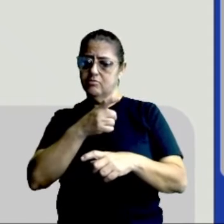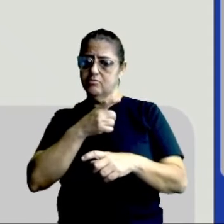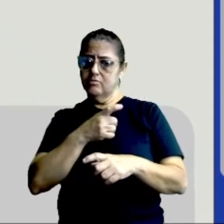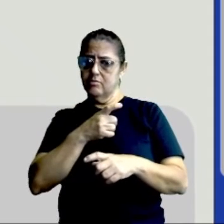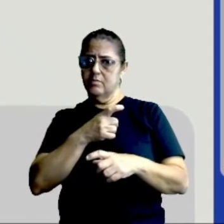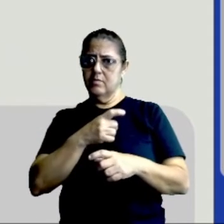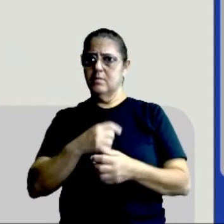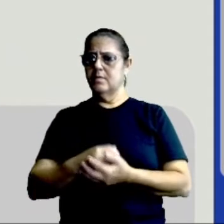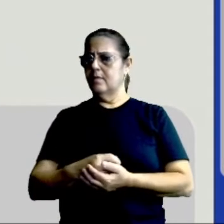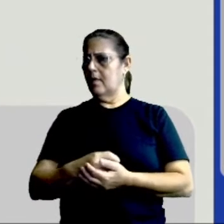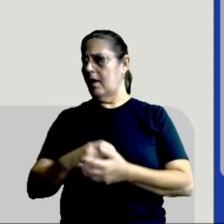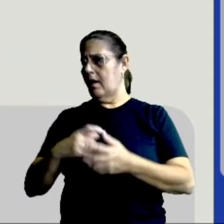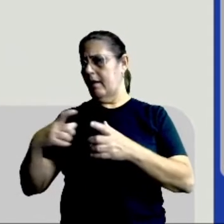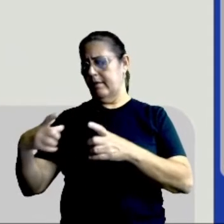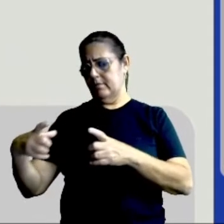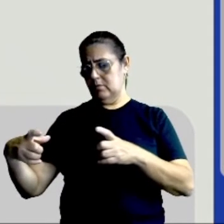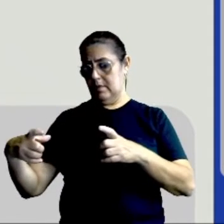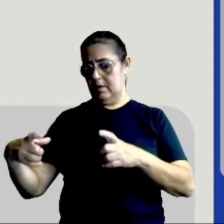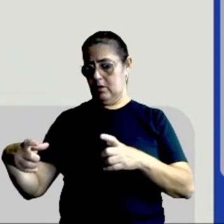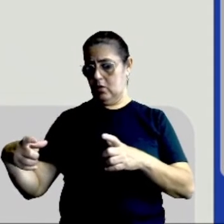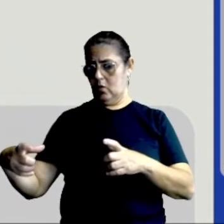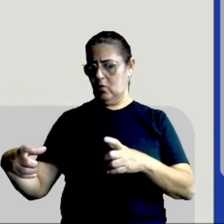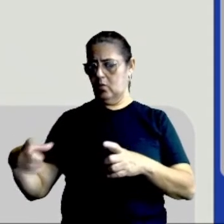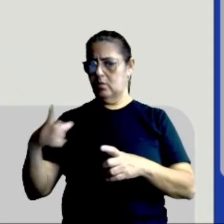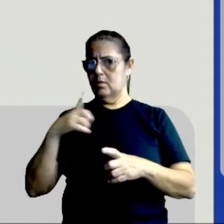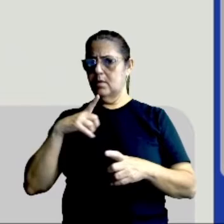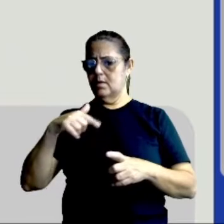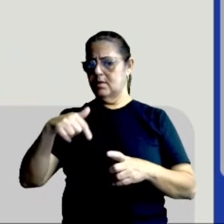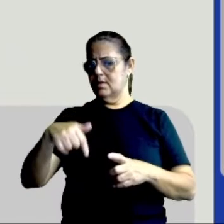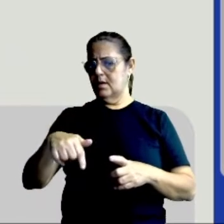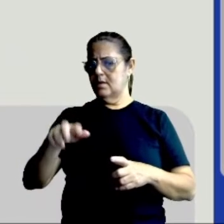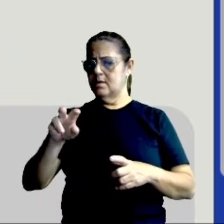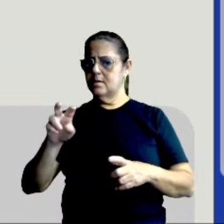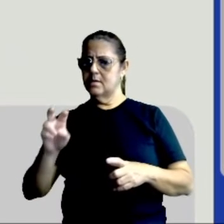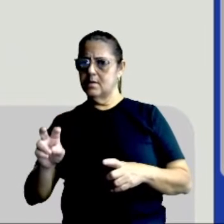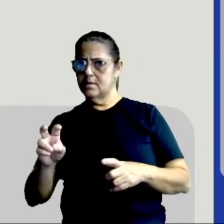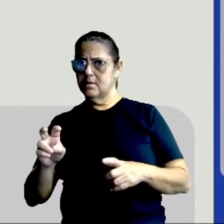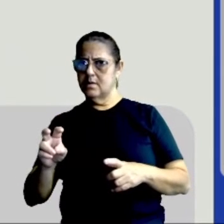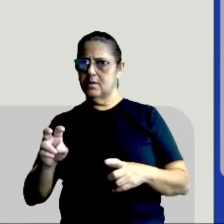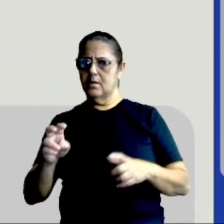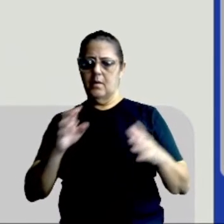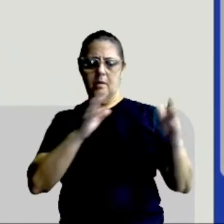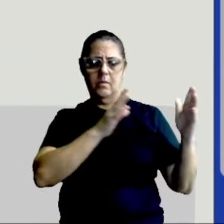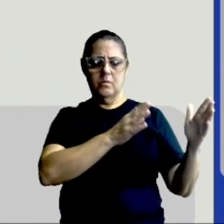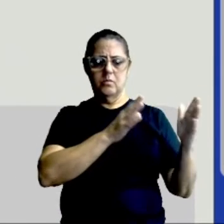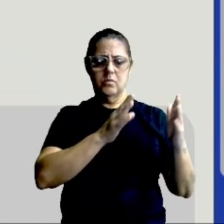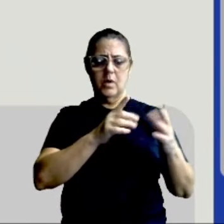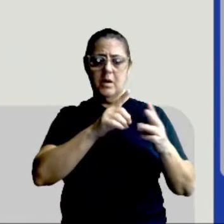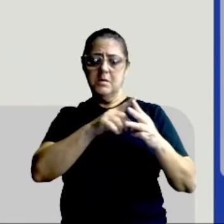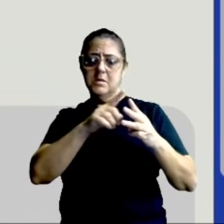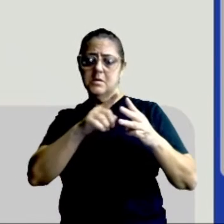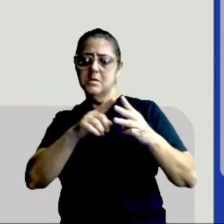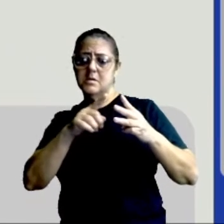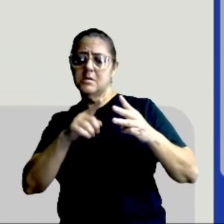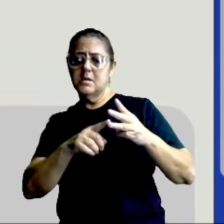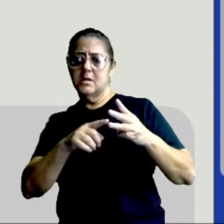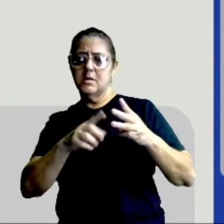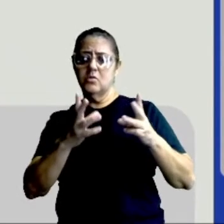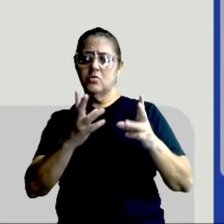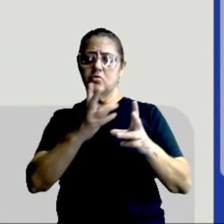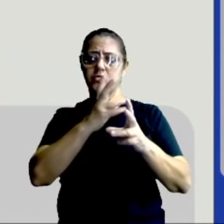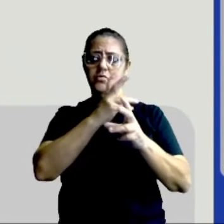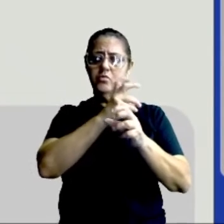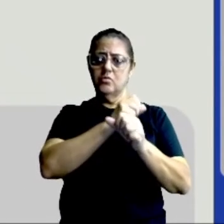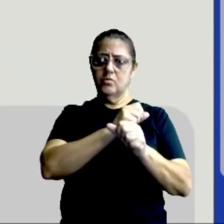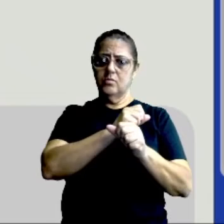a gente tem 75. Quanto que tem que ser cada caixinha dessa para que as 3